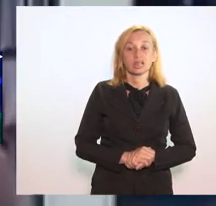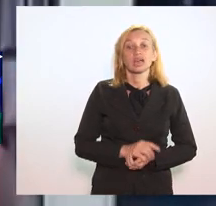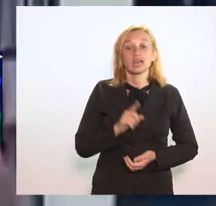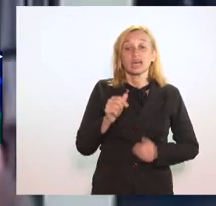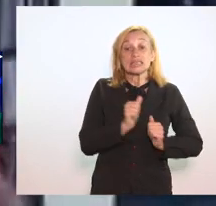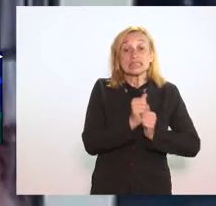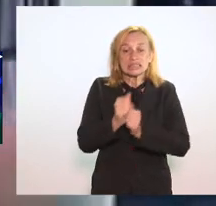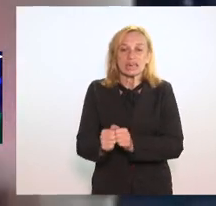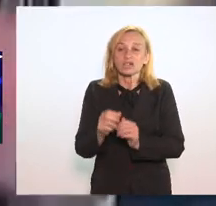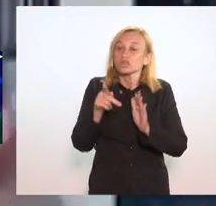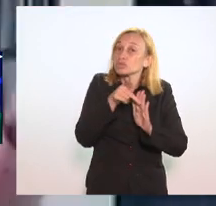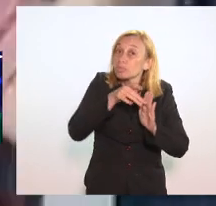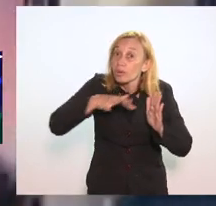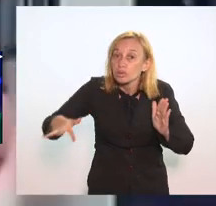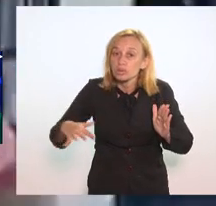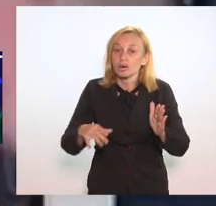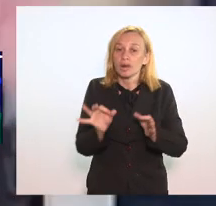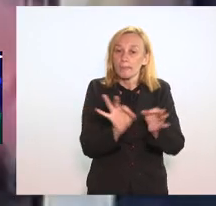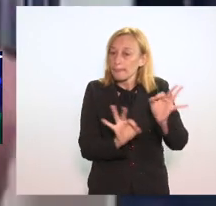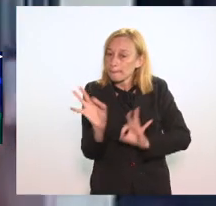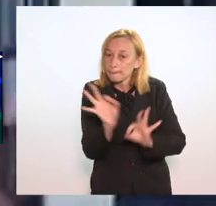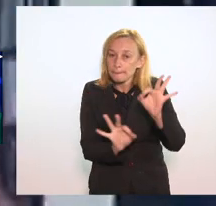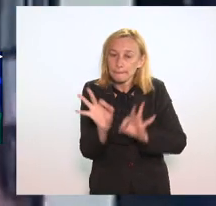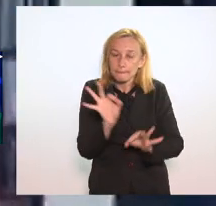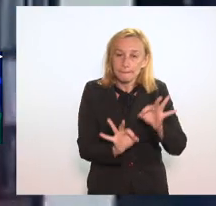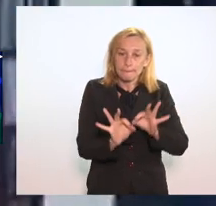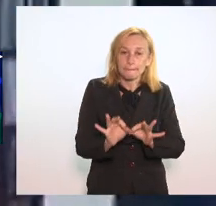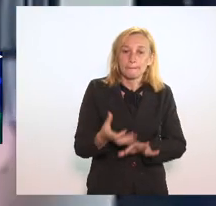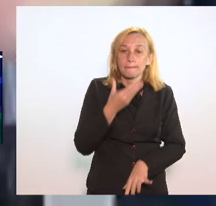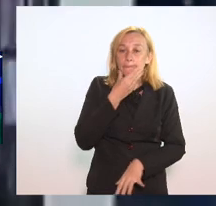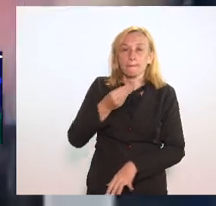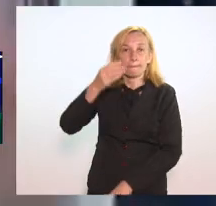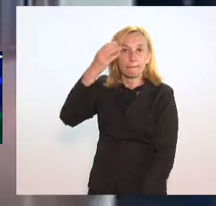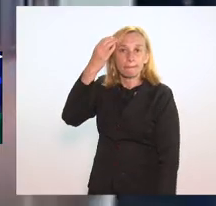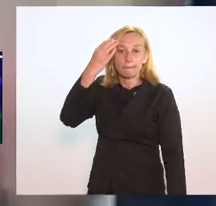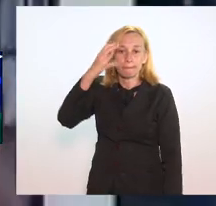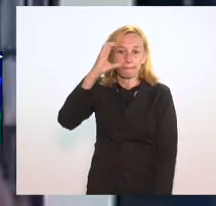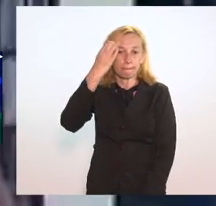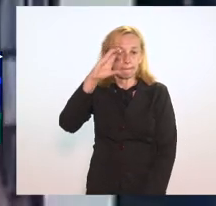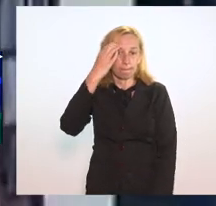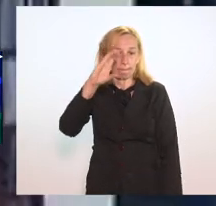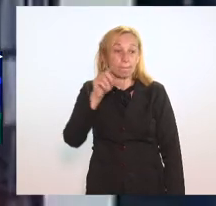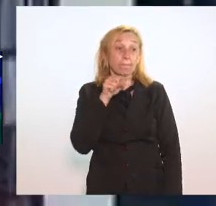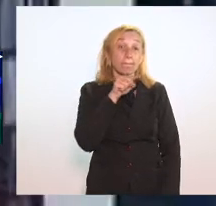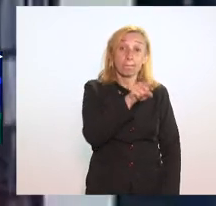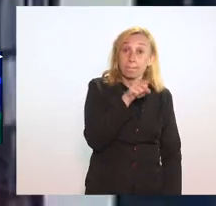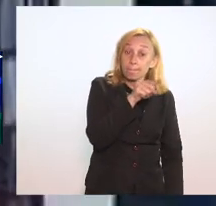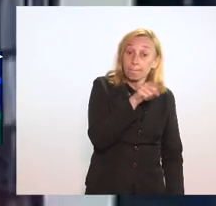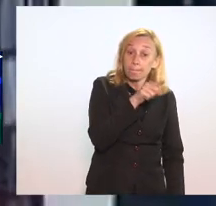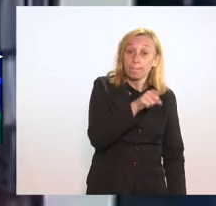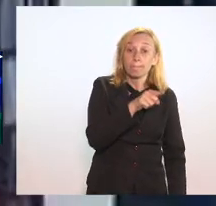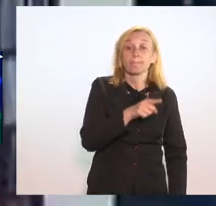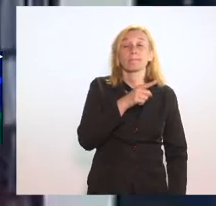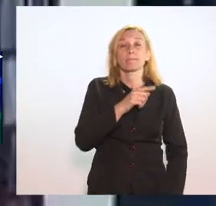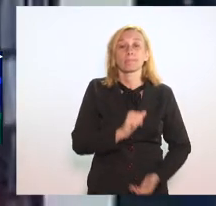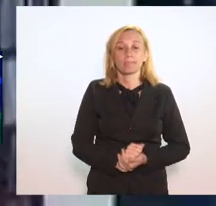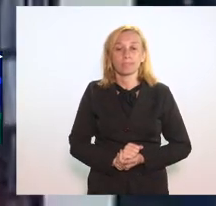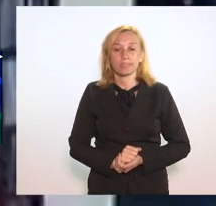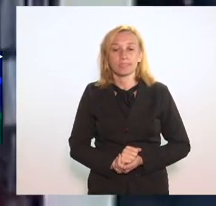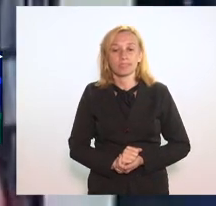segue os protocolos elaborado pelos homens da ciência elaborado para aqueles que toma conta